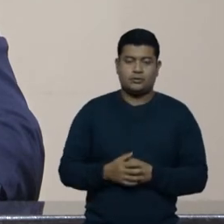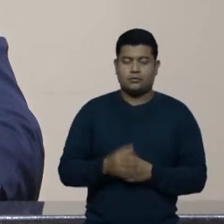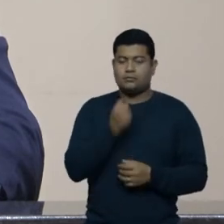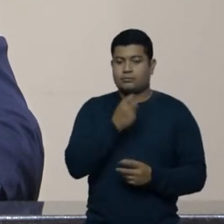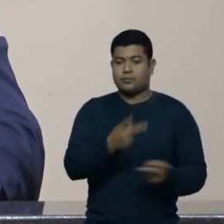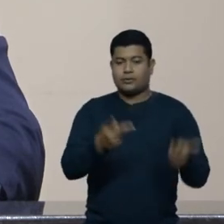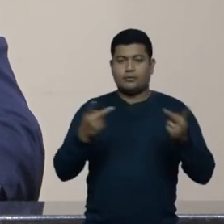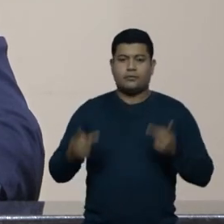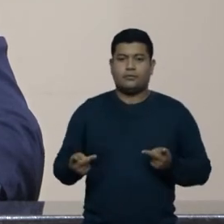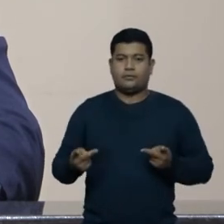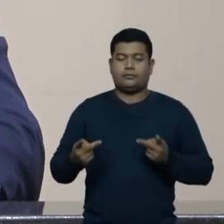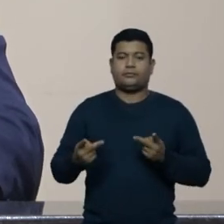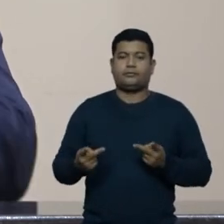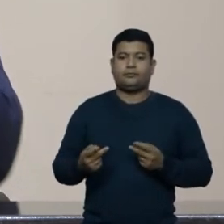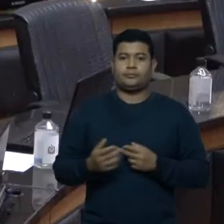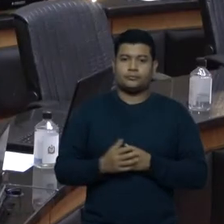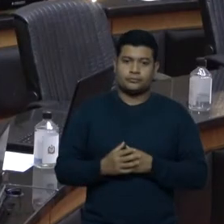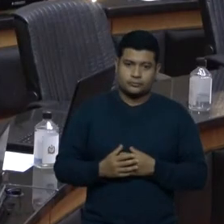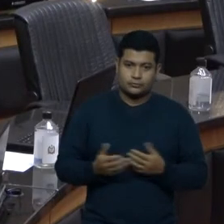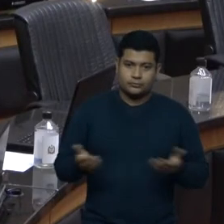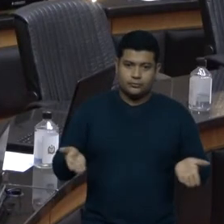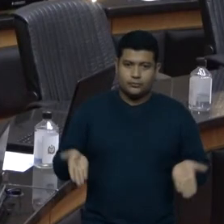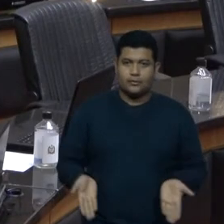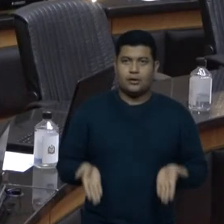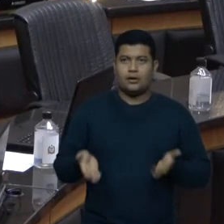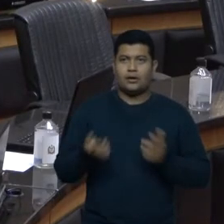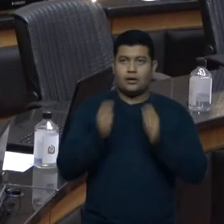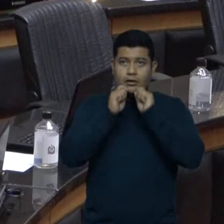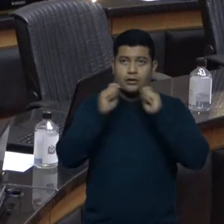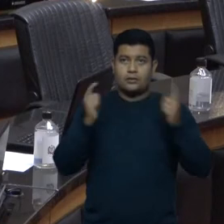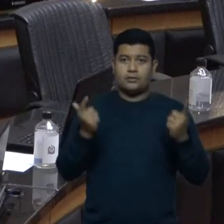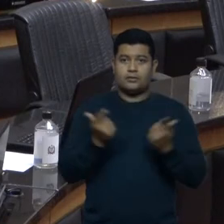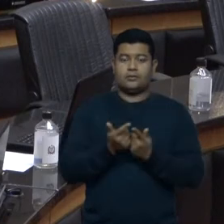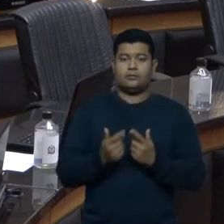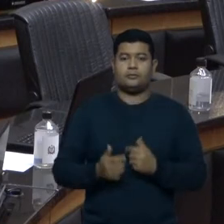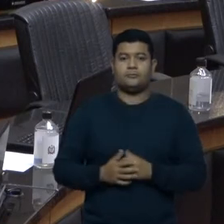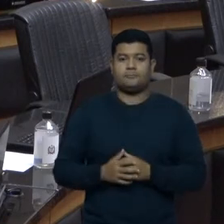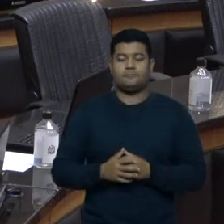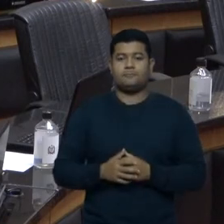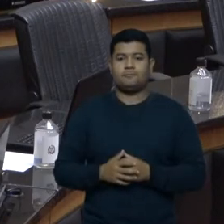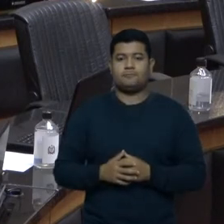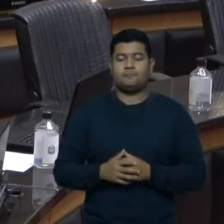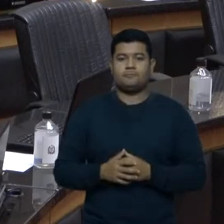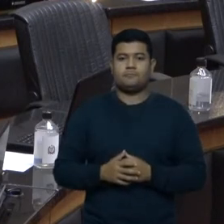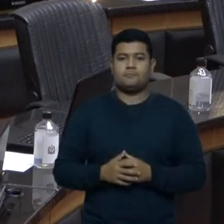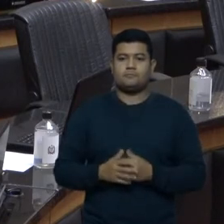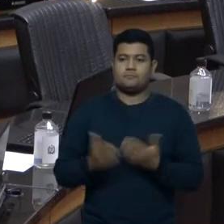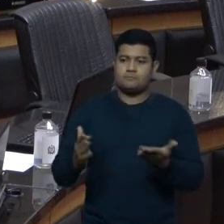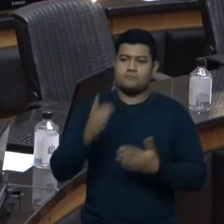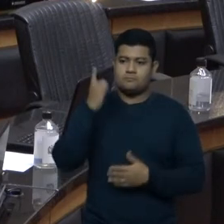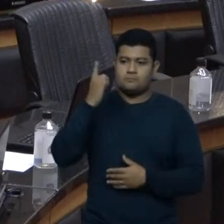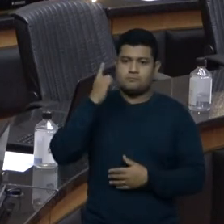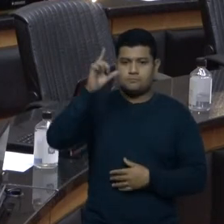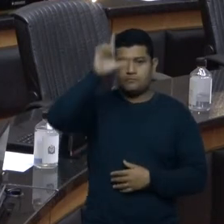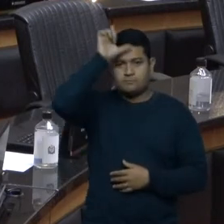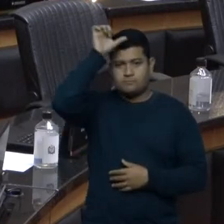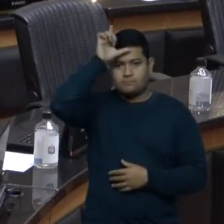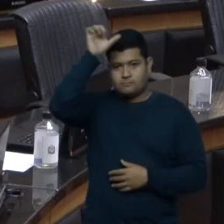bem-vindos ao Parlamento Catarinense, a casa é de vocês. Deputado Sargento Lima, com a